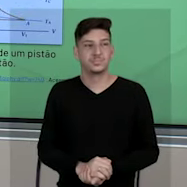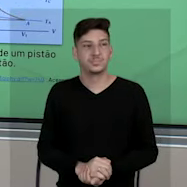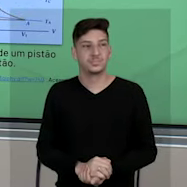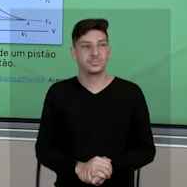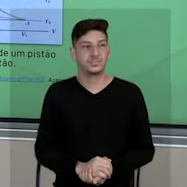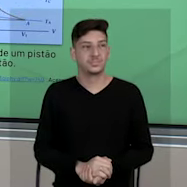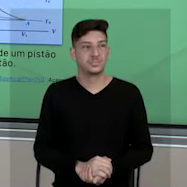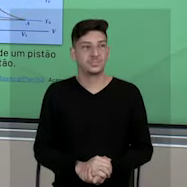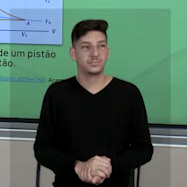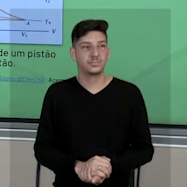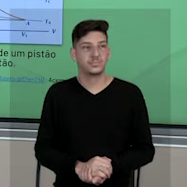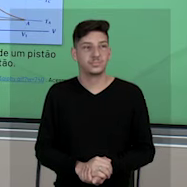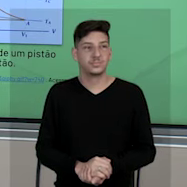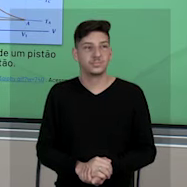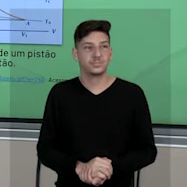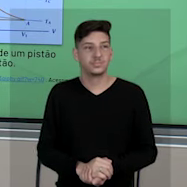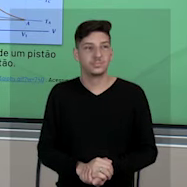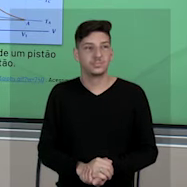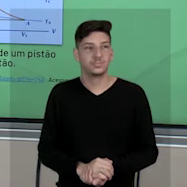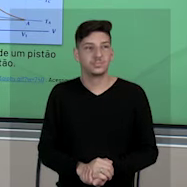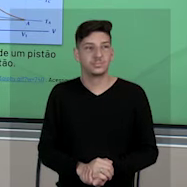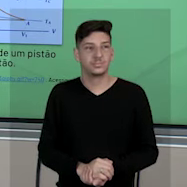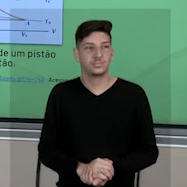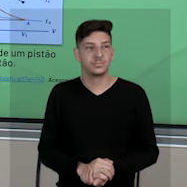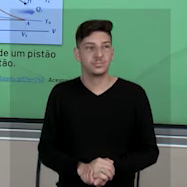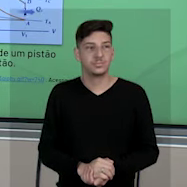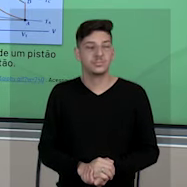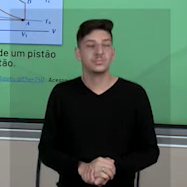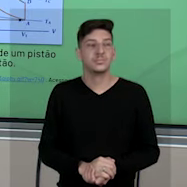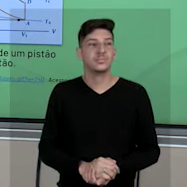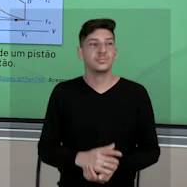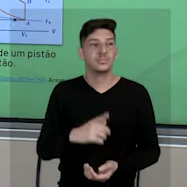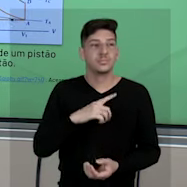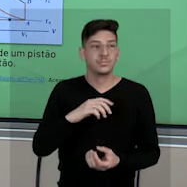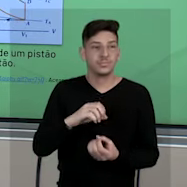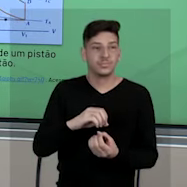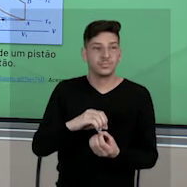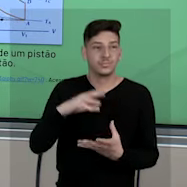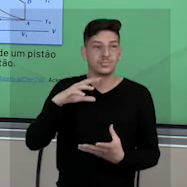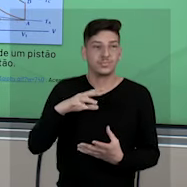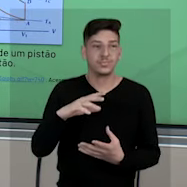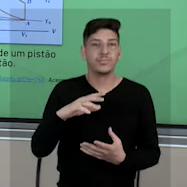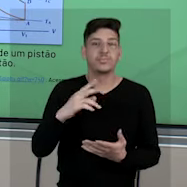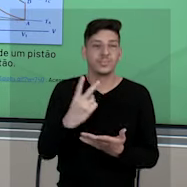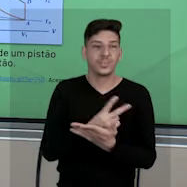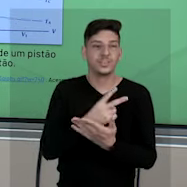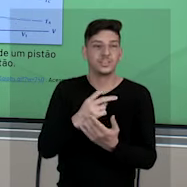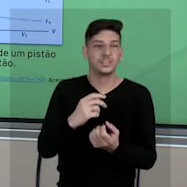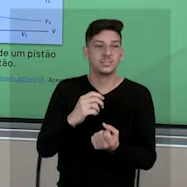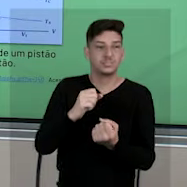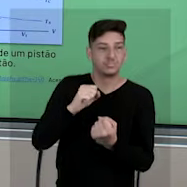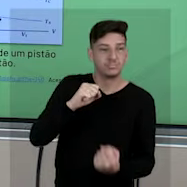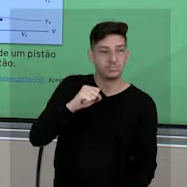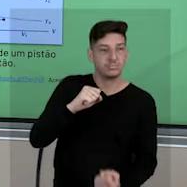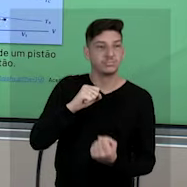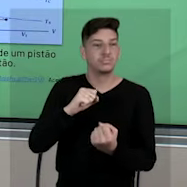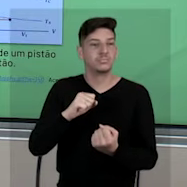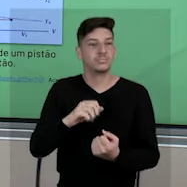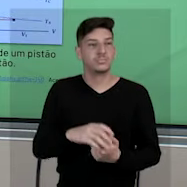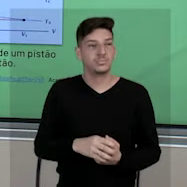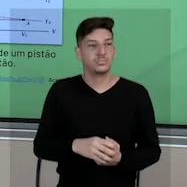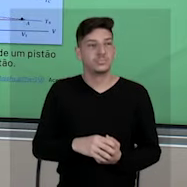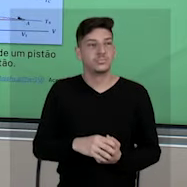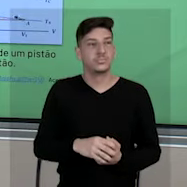a explosão, quando ocorre a fagulha, aí o pistão é movimentado para baixo. E aí a gente tem um eixo, né,